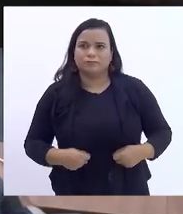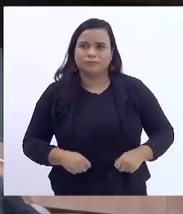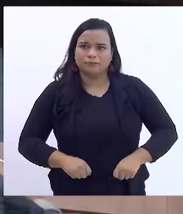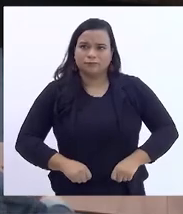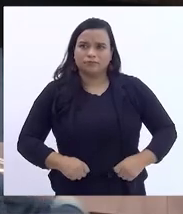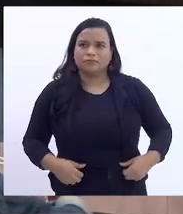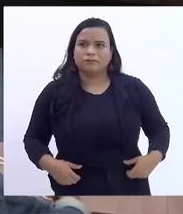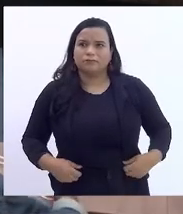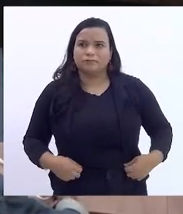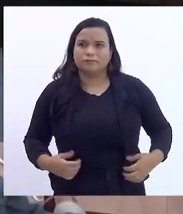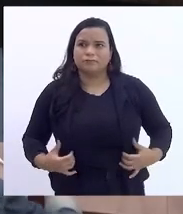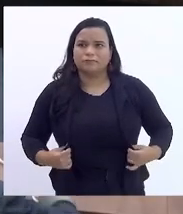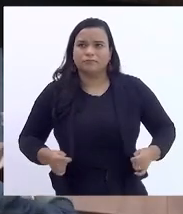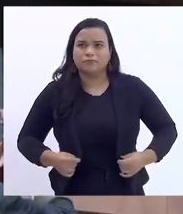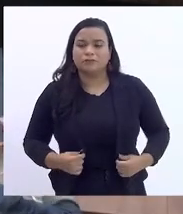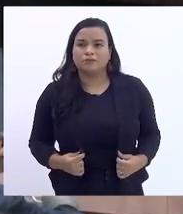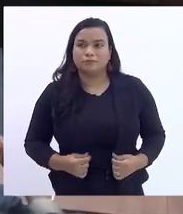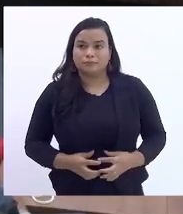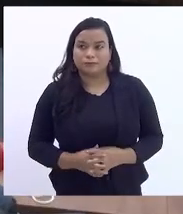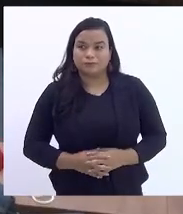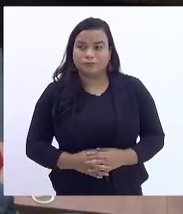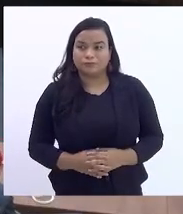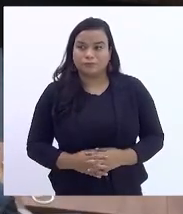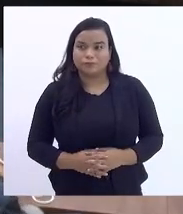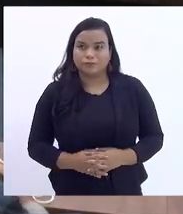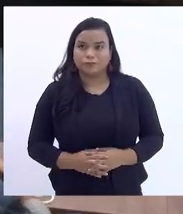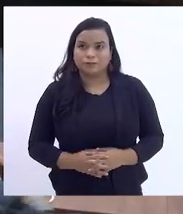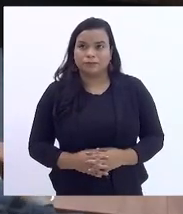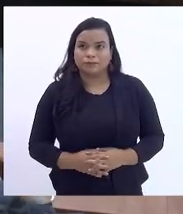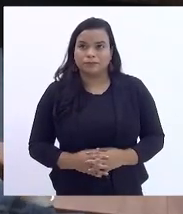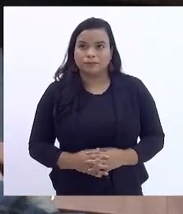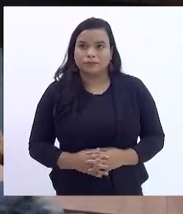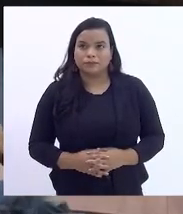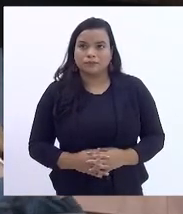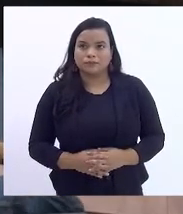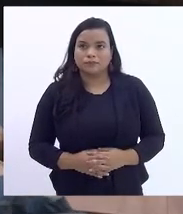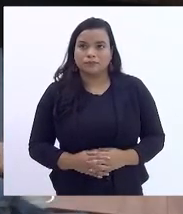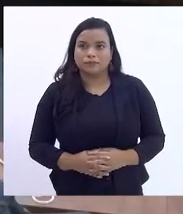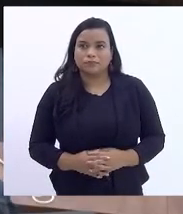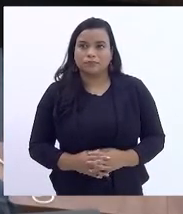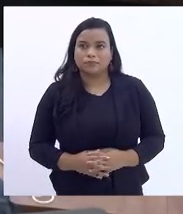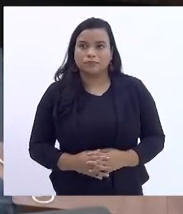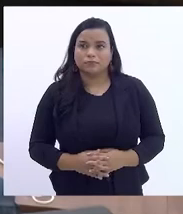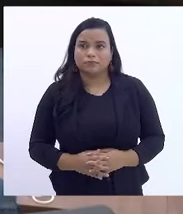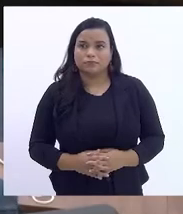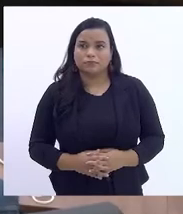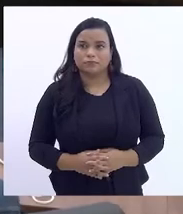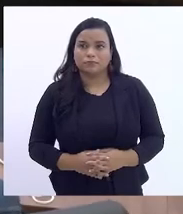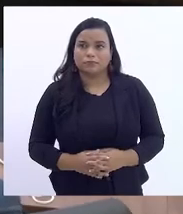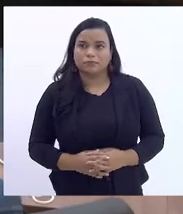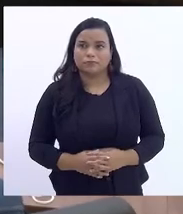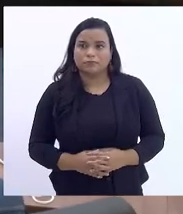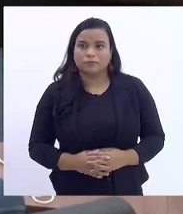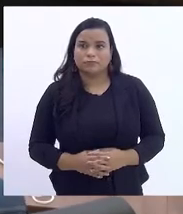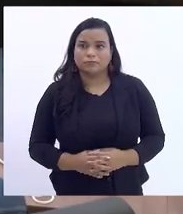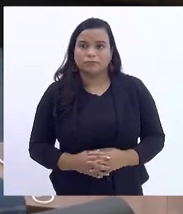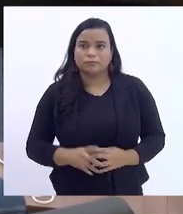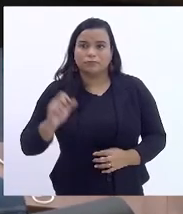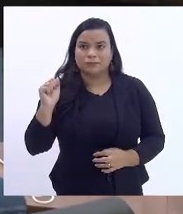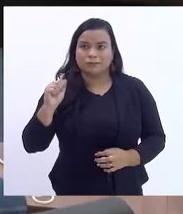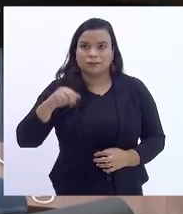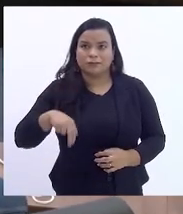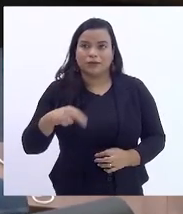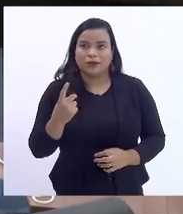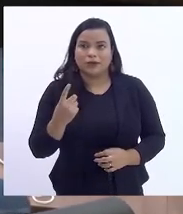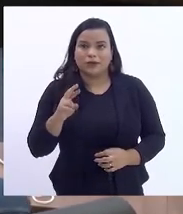a pergunta e não pode usar pode dar serviços apresenta e o André Lima